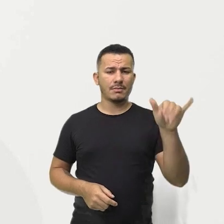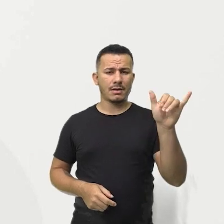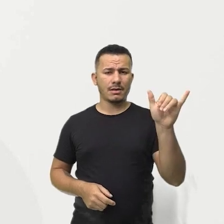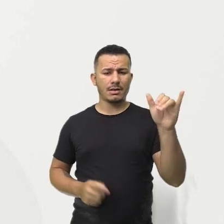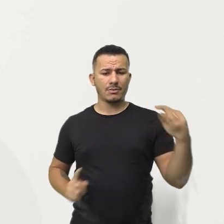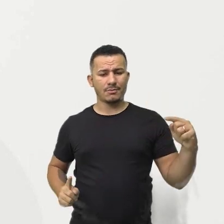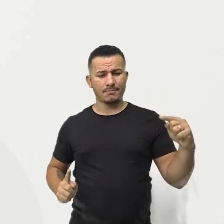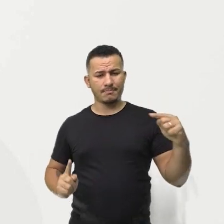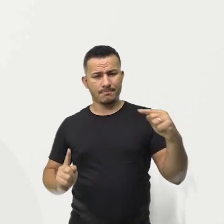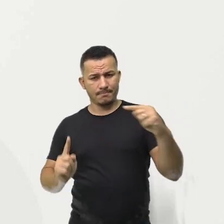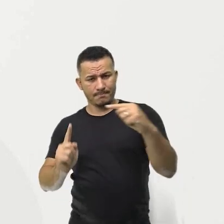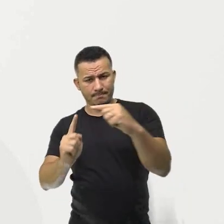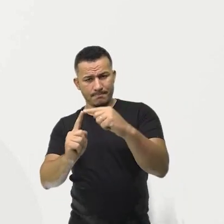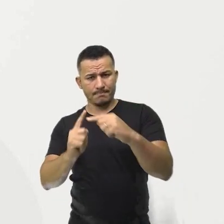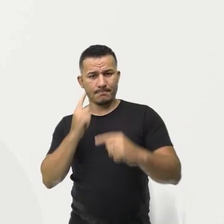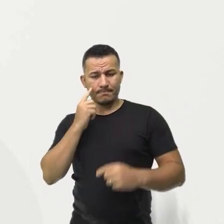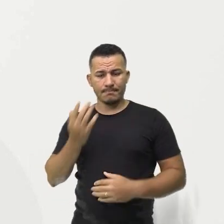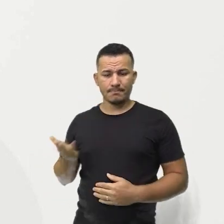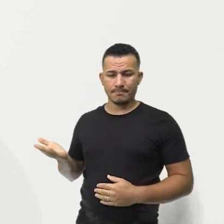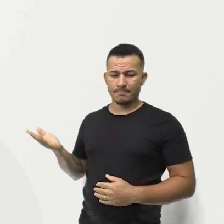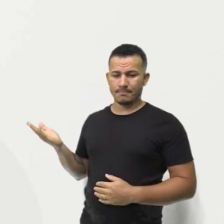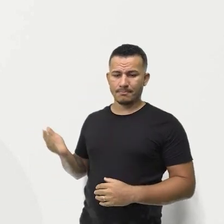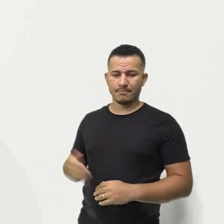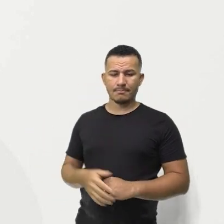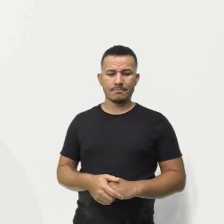4, aproximadamente aqui.